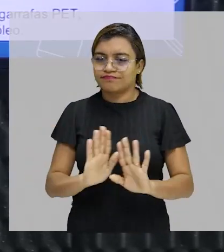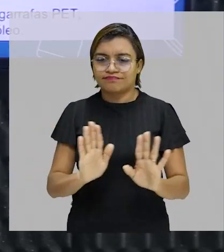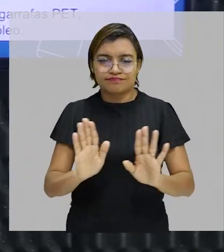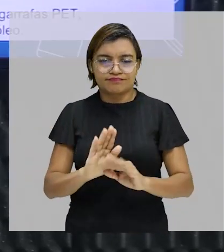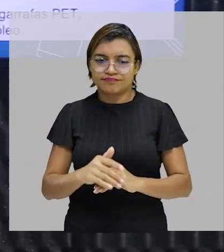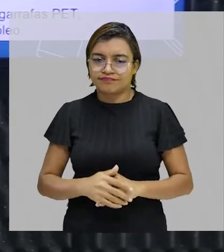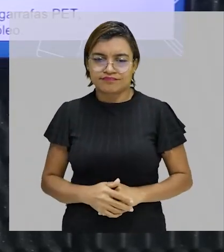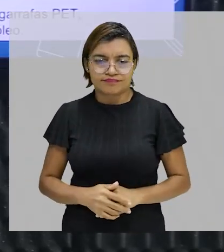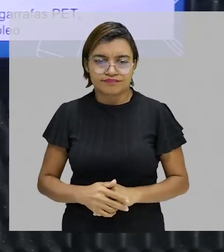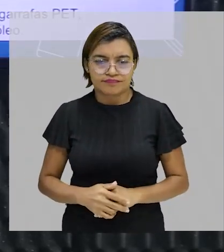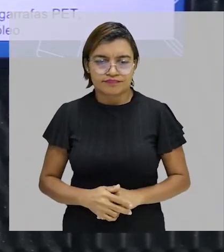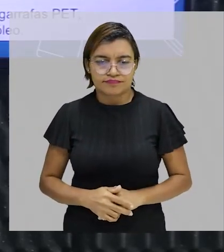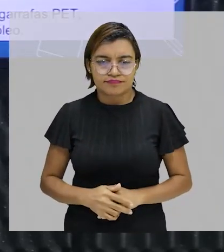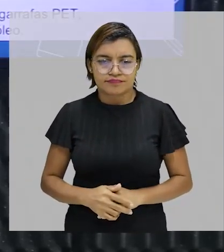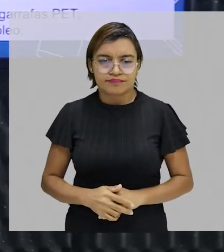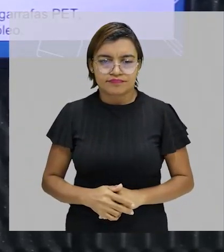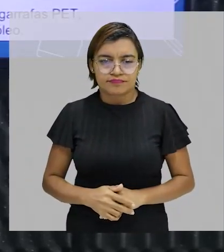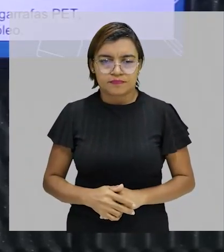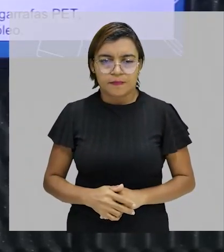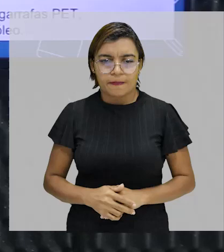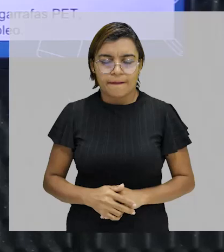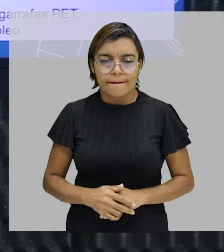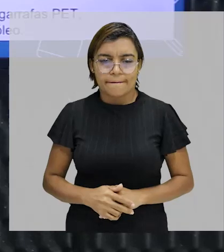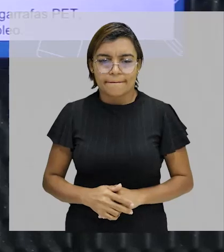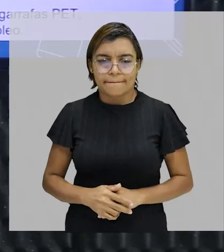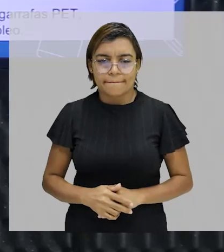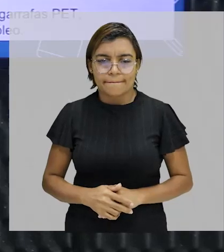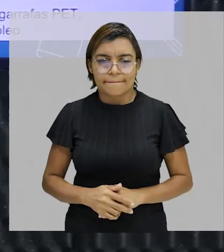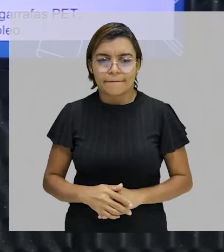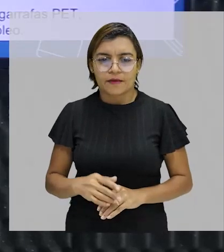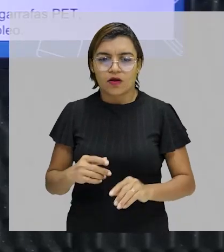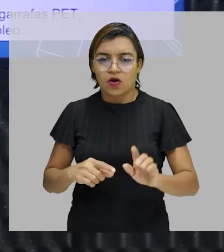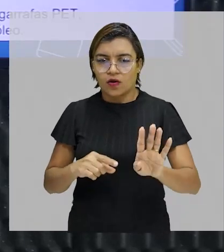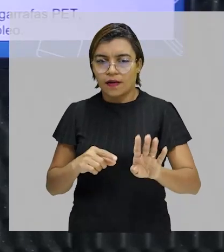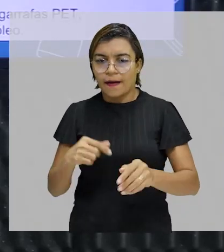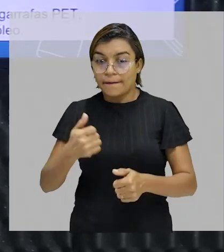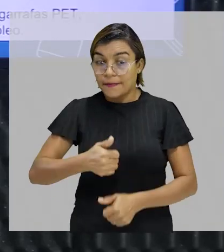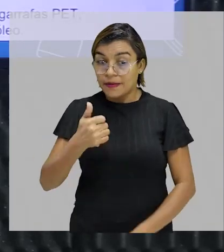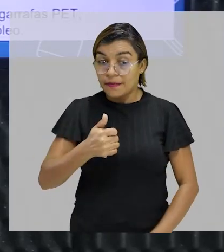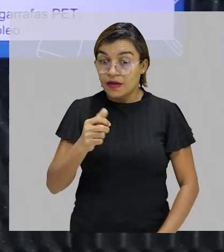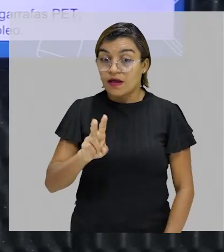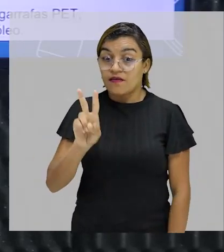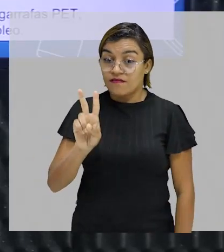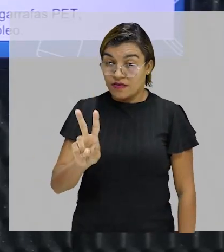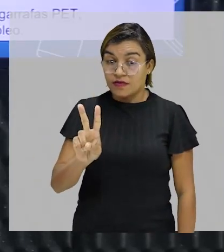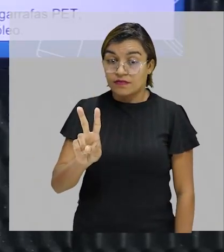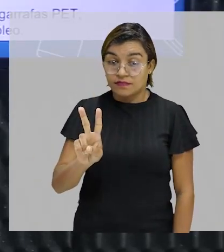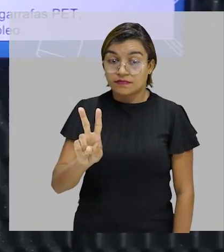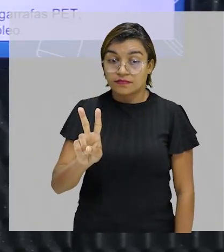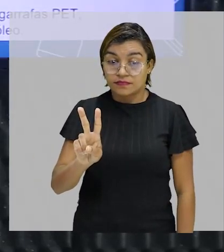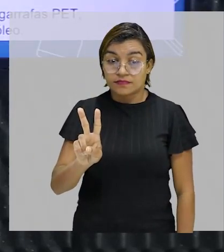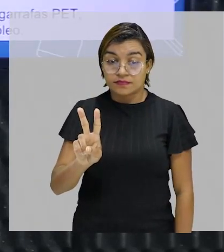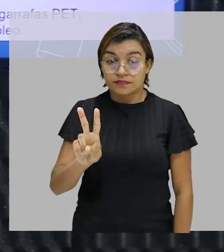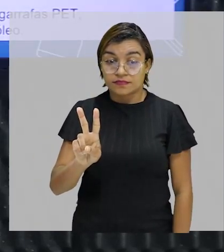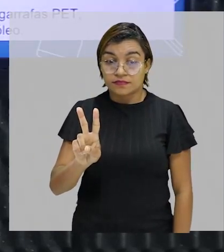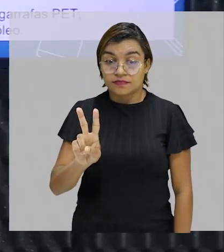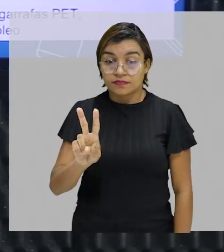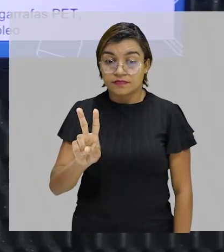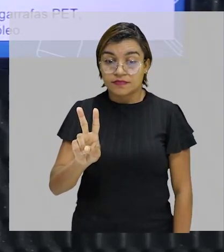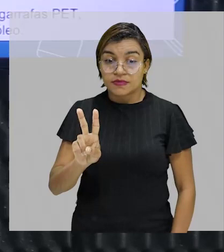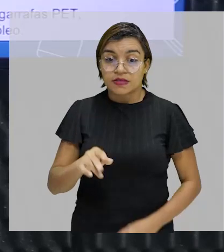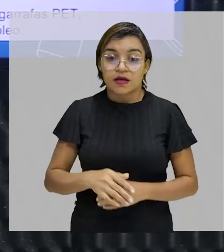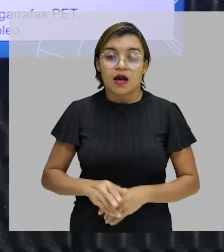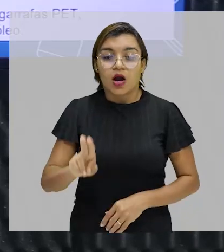uma forma de diminuir o uso? Correto. A utilização do etanol proveniente da cana-de-açúcar minimiza